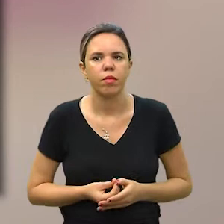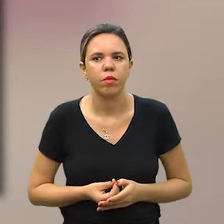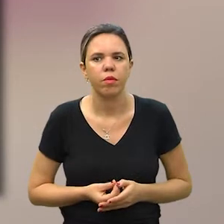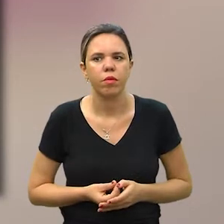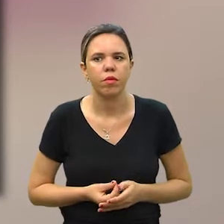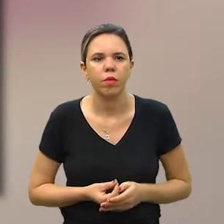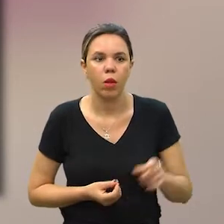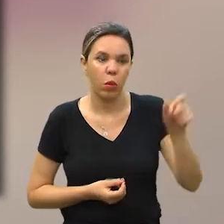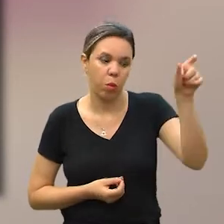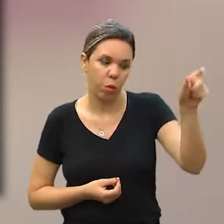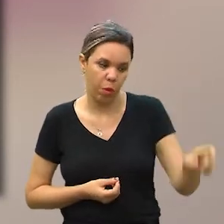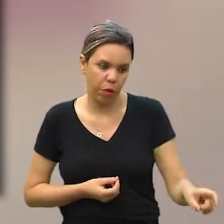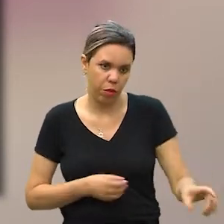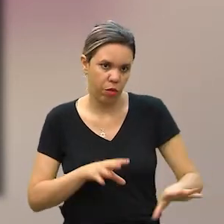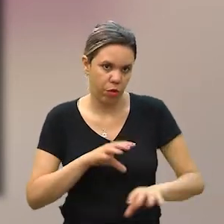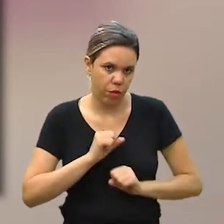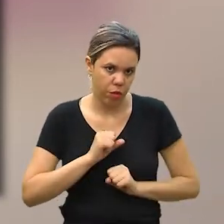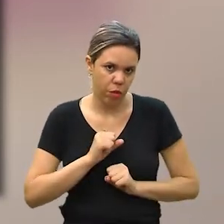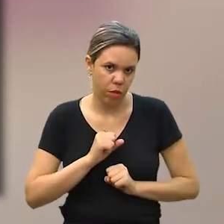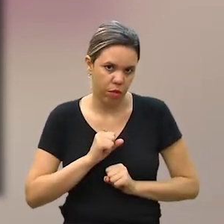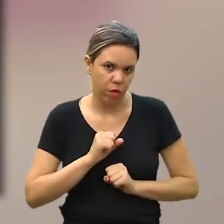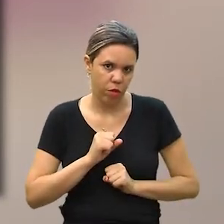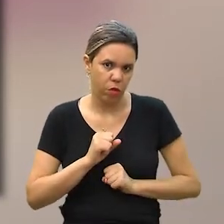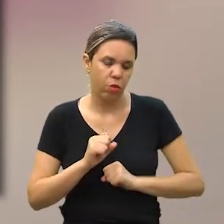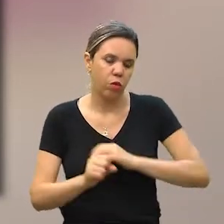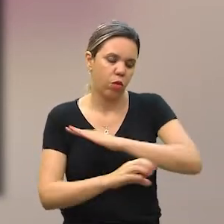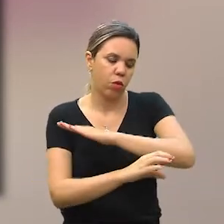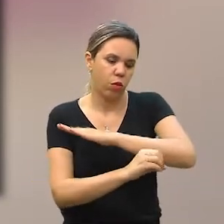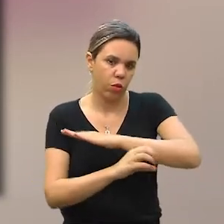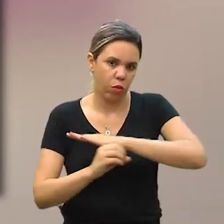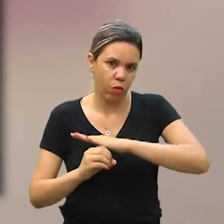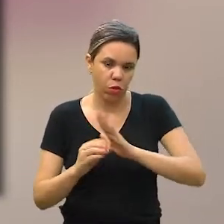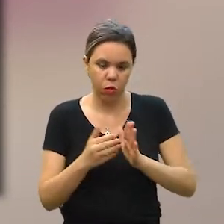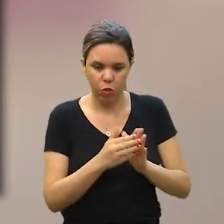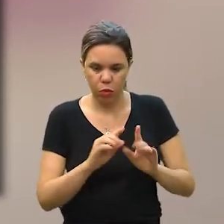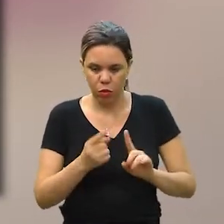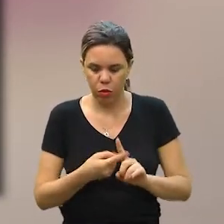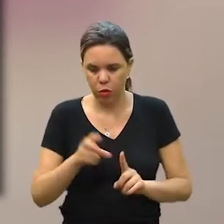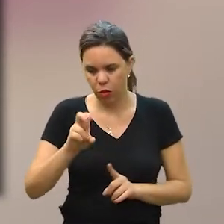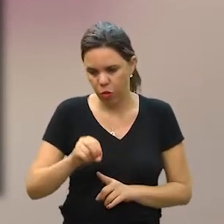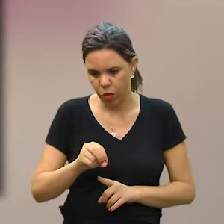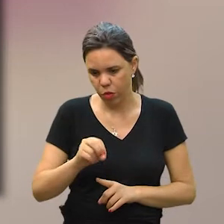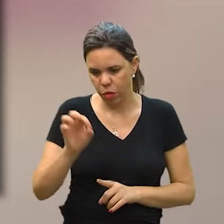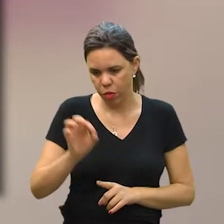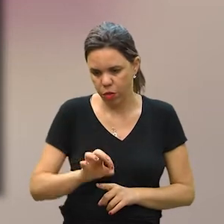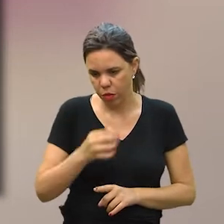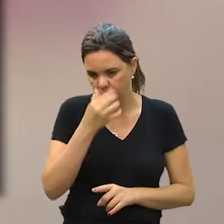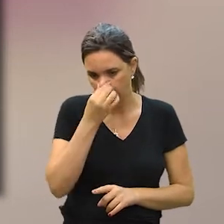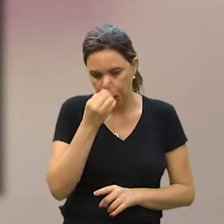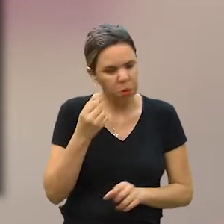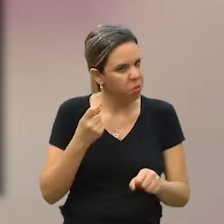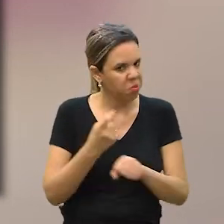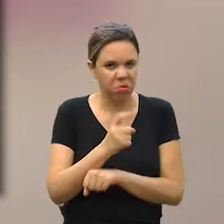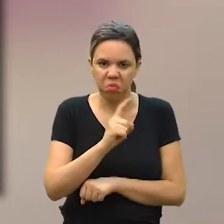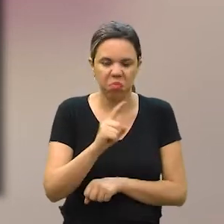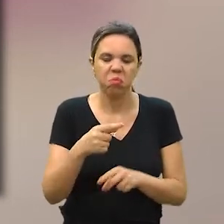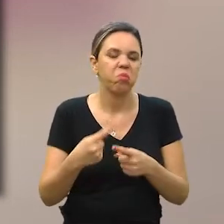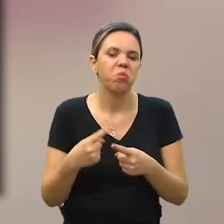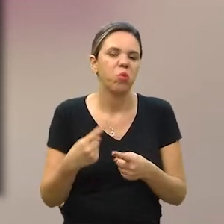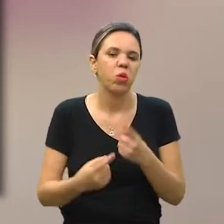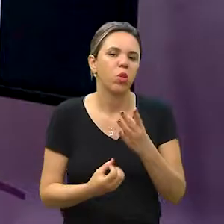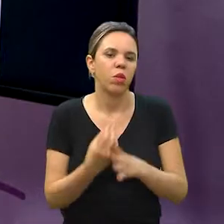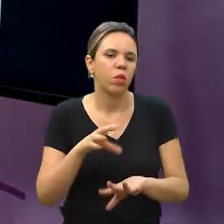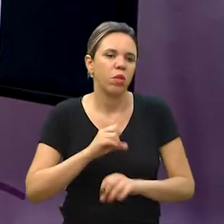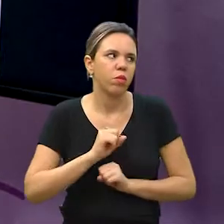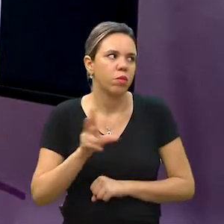é? E uma pessoa que desenvolve trombose na gravidez, você sabe que 50% das vezes a gente não descobre a